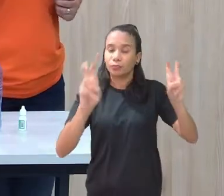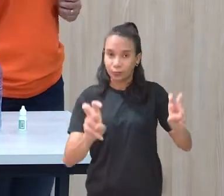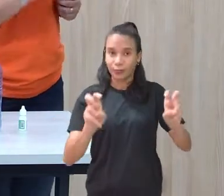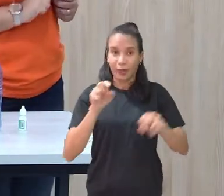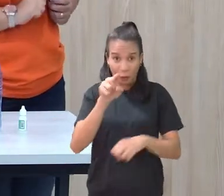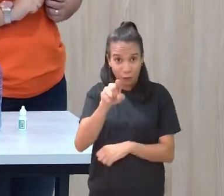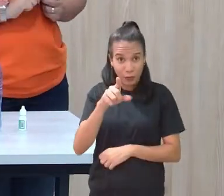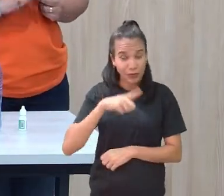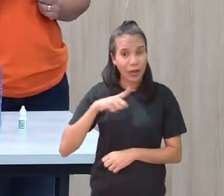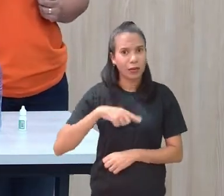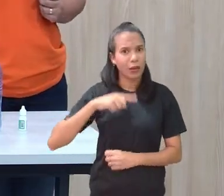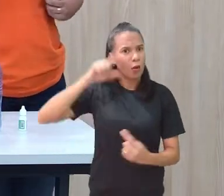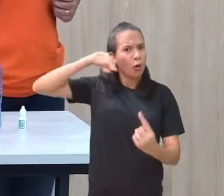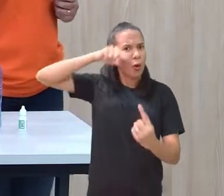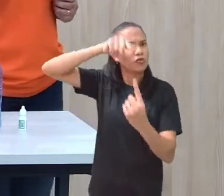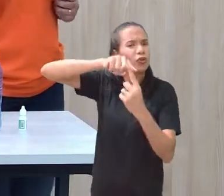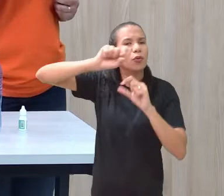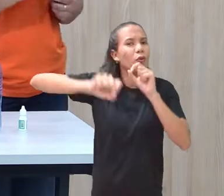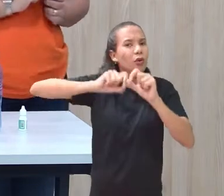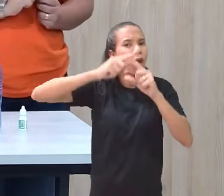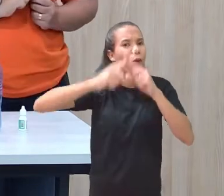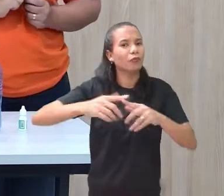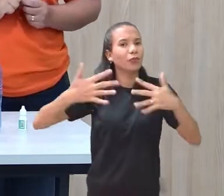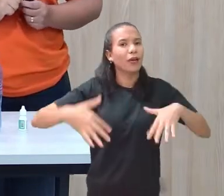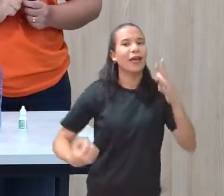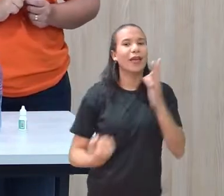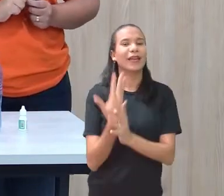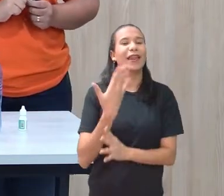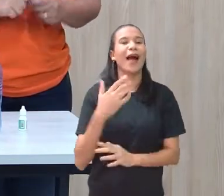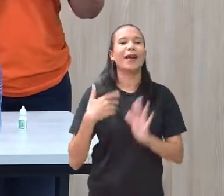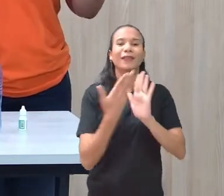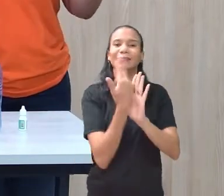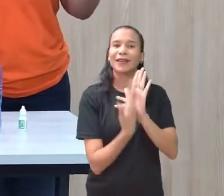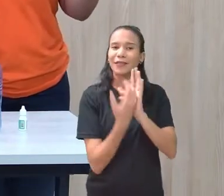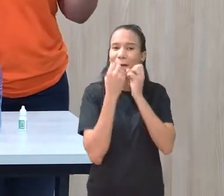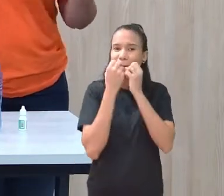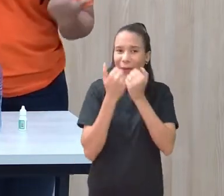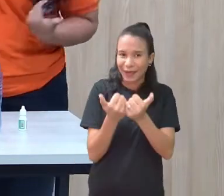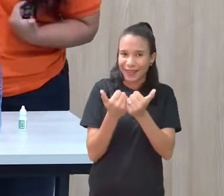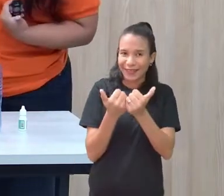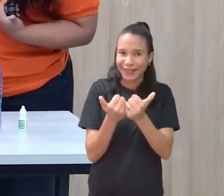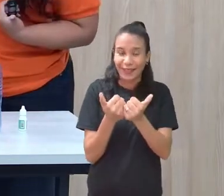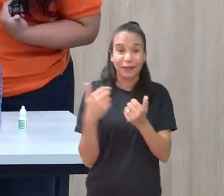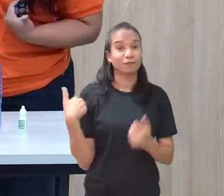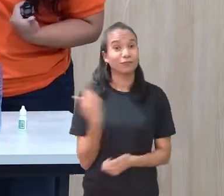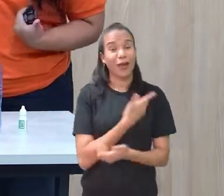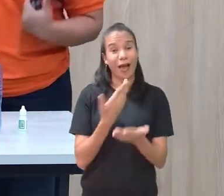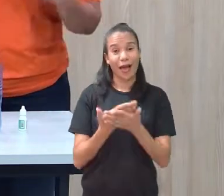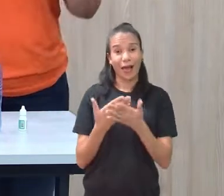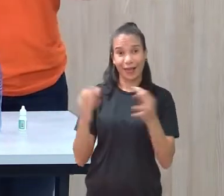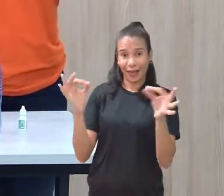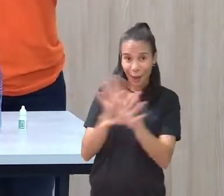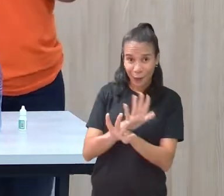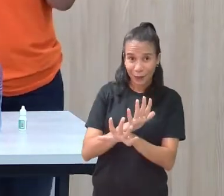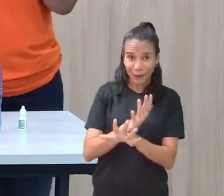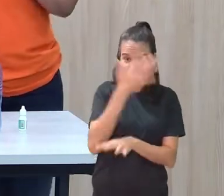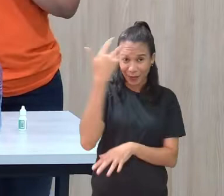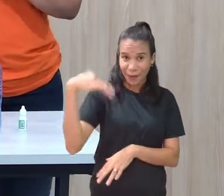e você vai ter uma missão, que é criar uma charge. Tudo bem? Então, ficamos por aqui, professora. Ficamos